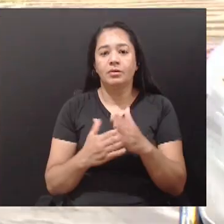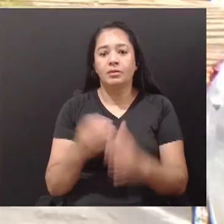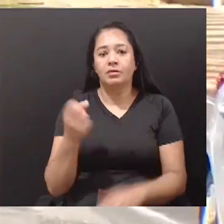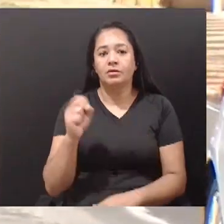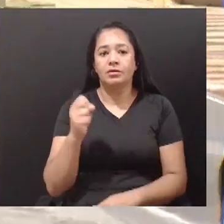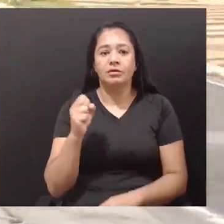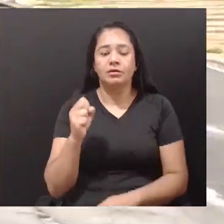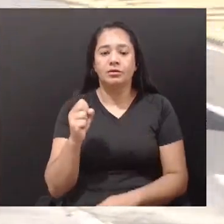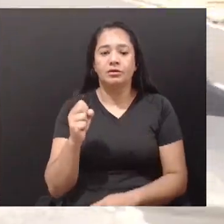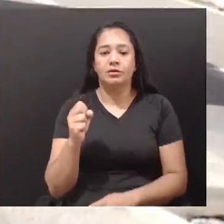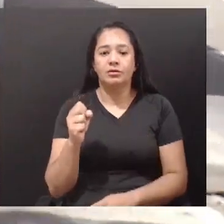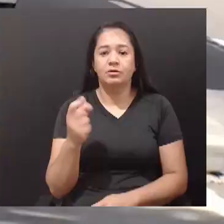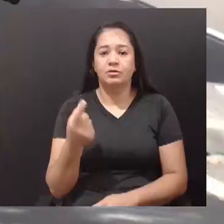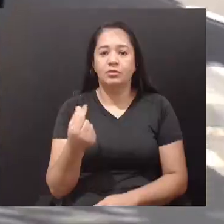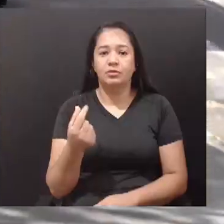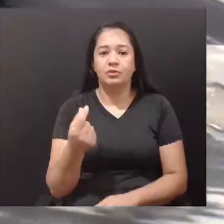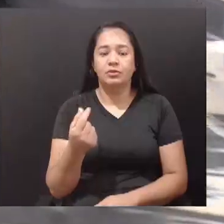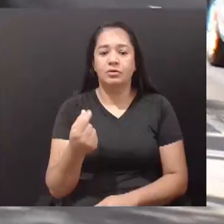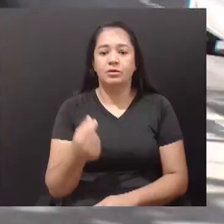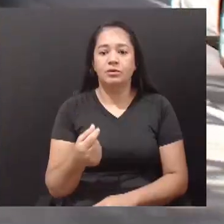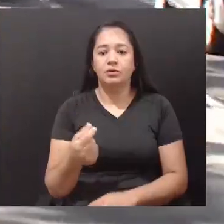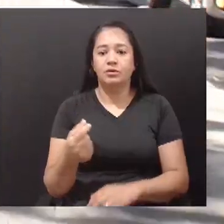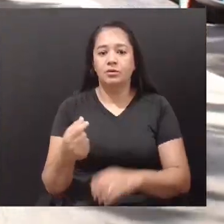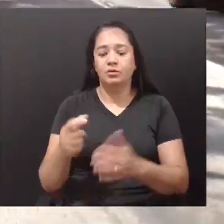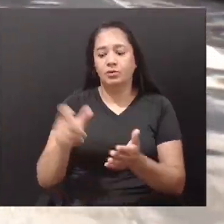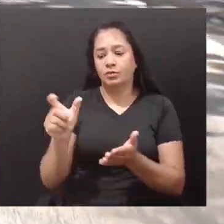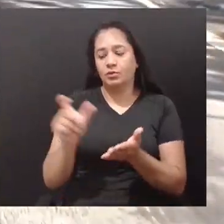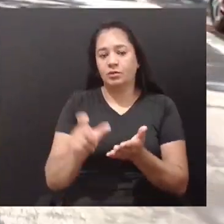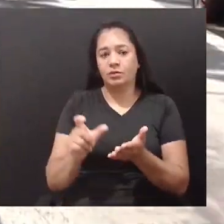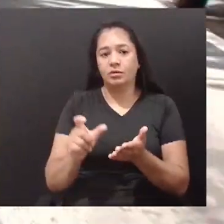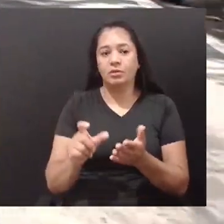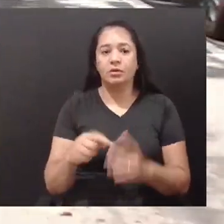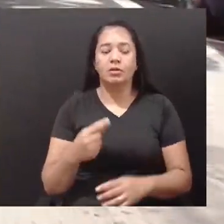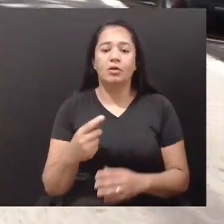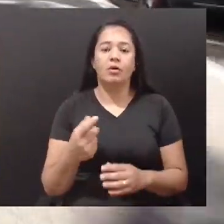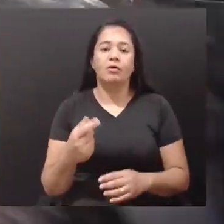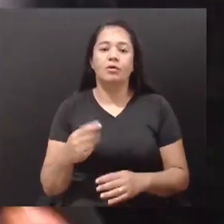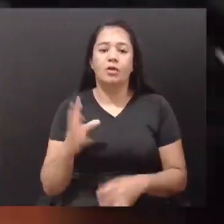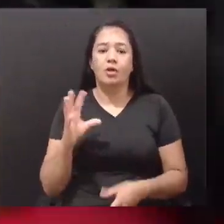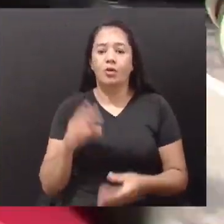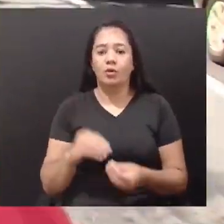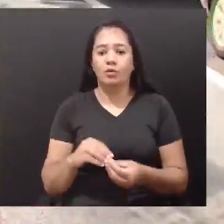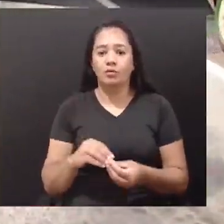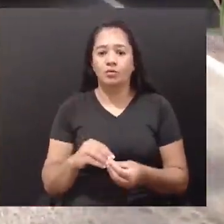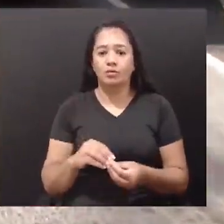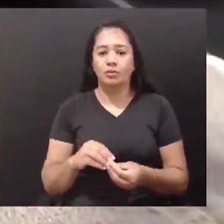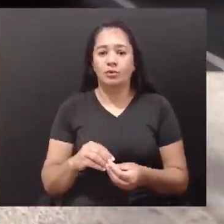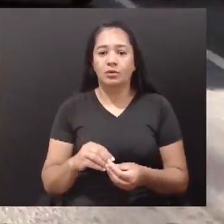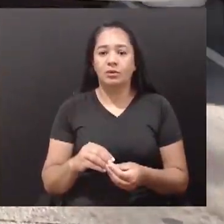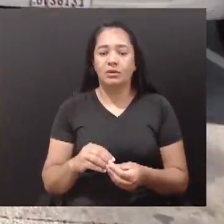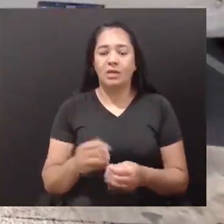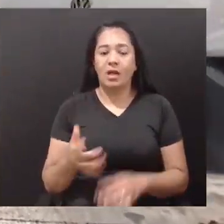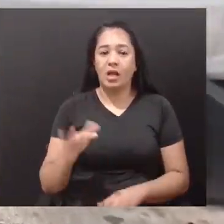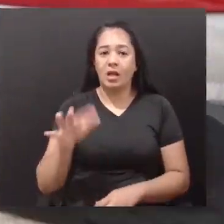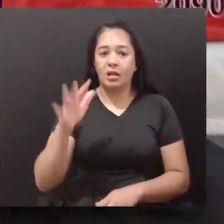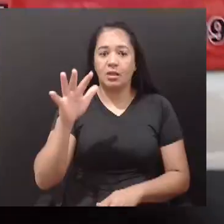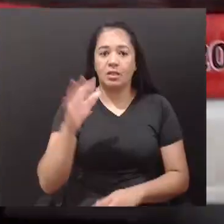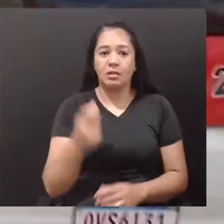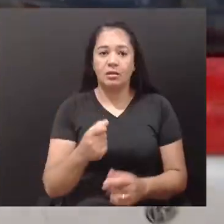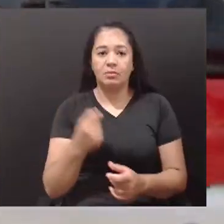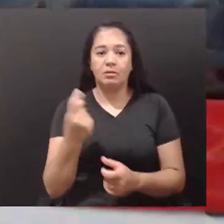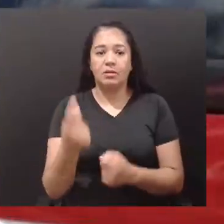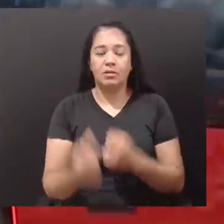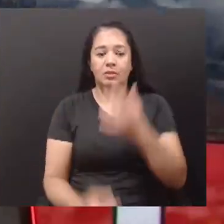tarifas. Então, esse valor, nós chegamos à conclusão que ele era muito pesado para algumas